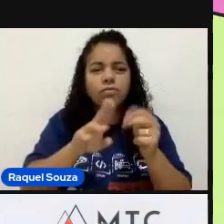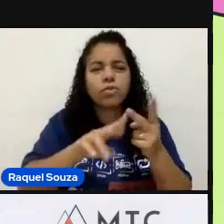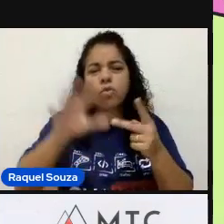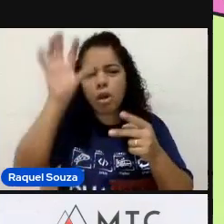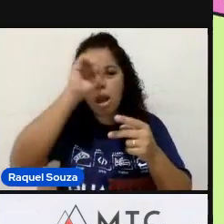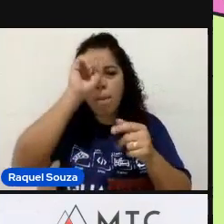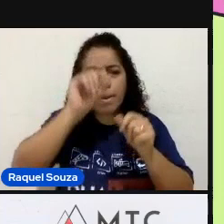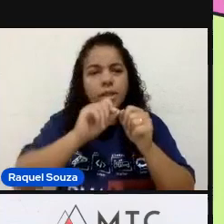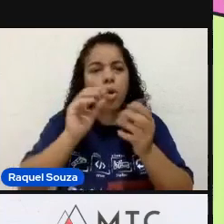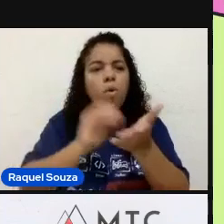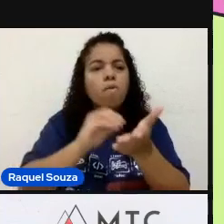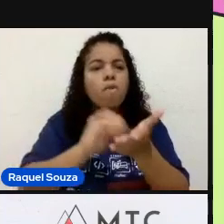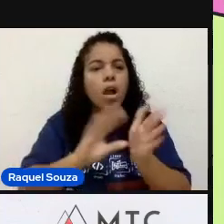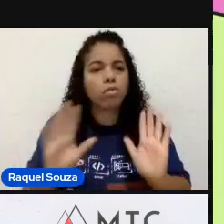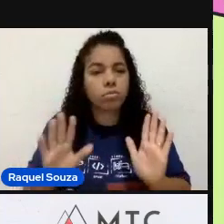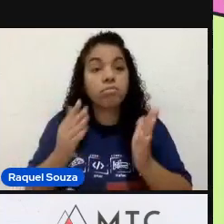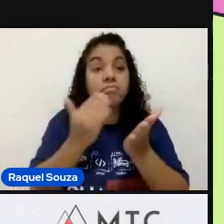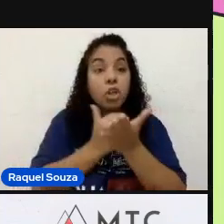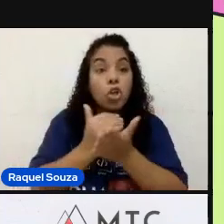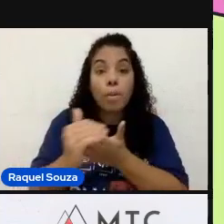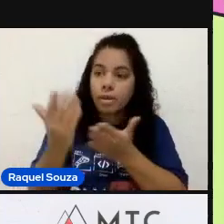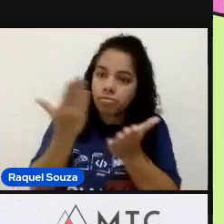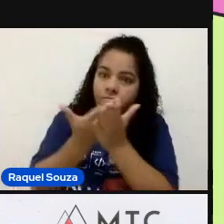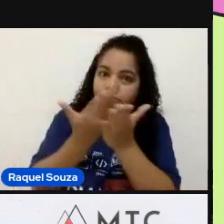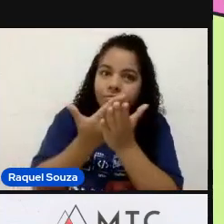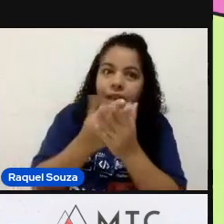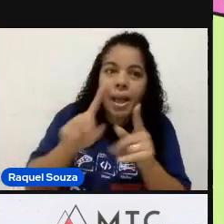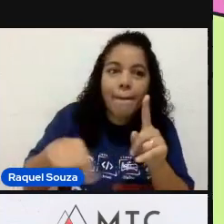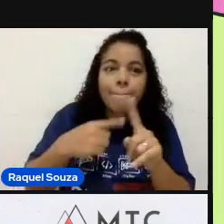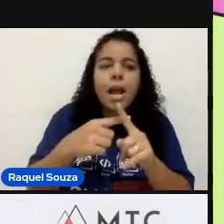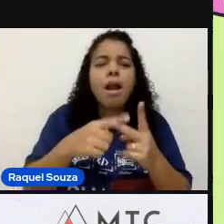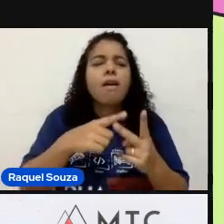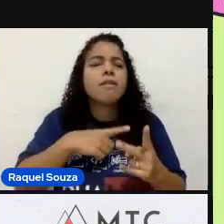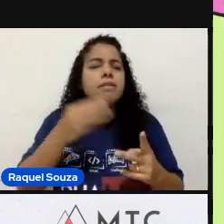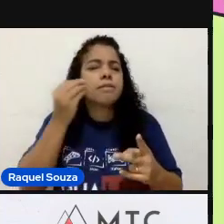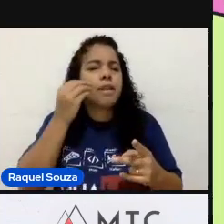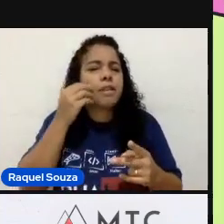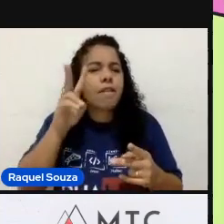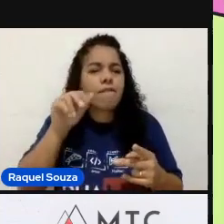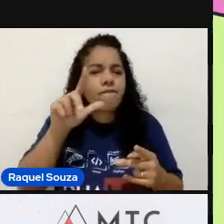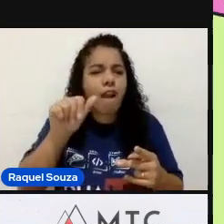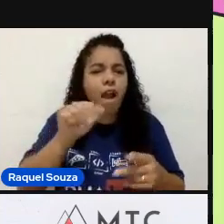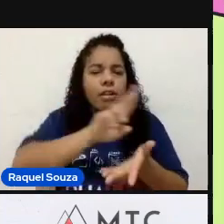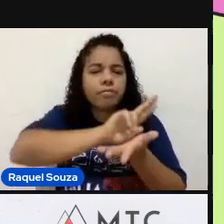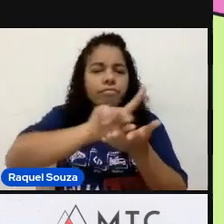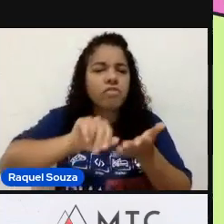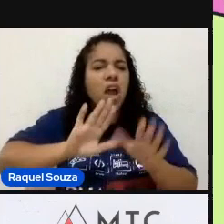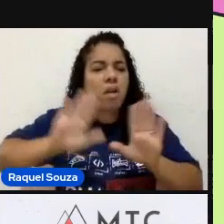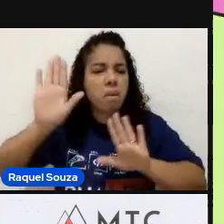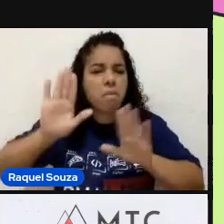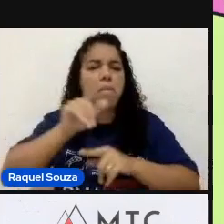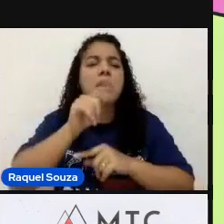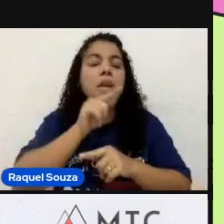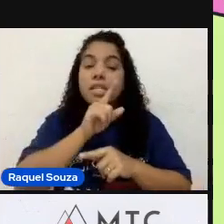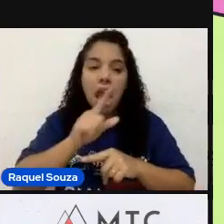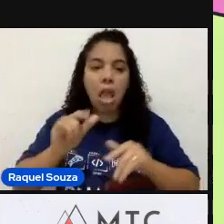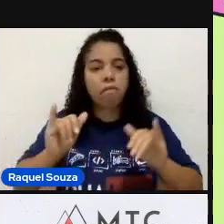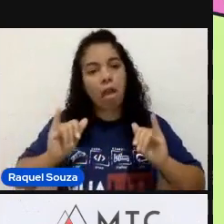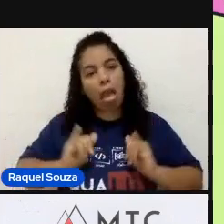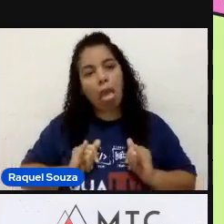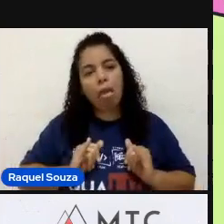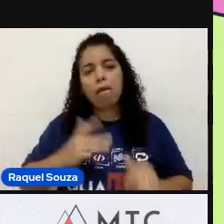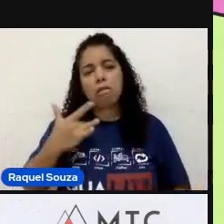está faltando. E aí eu comecei a estudar mais, me candidatei para várias. Então, assim, eu não fiquei sentada me